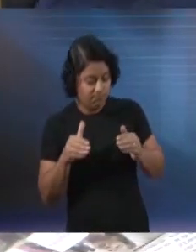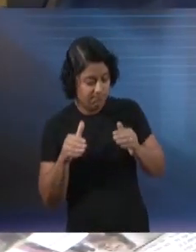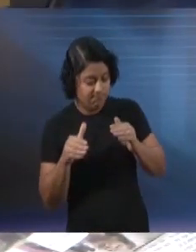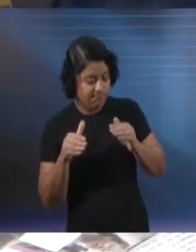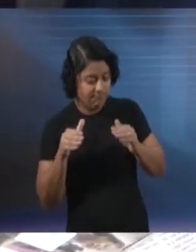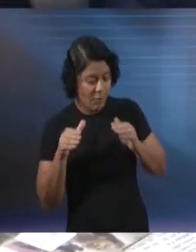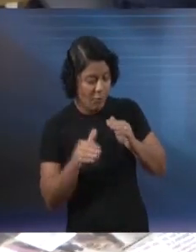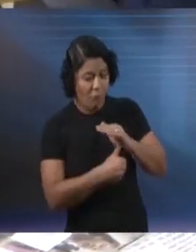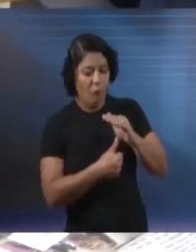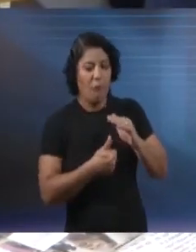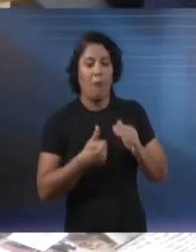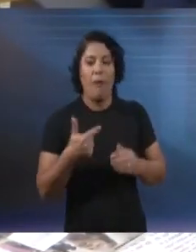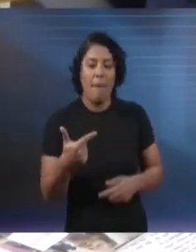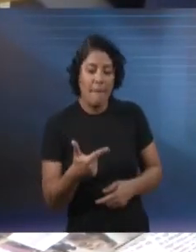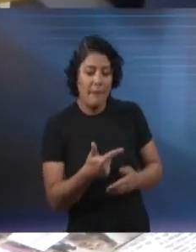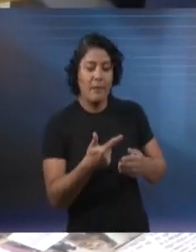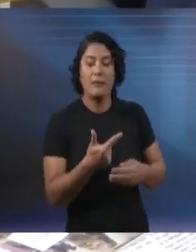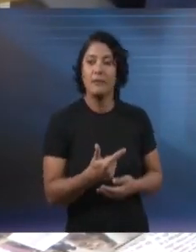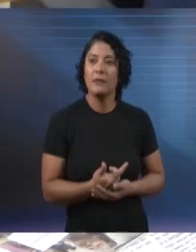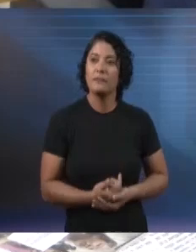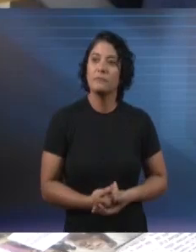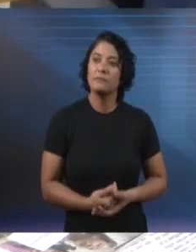povo do Rio Grande do Norte.